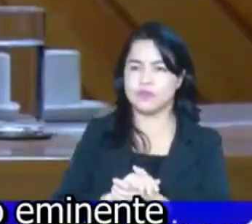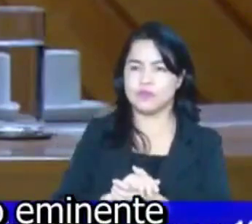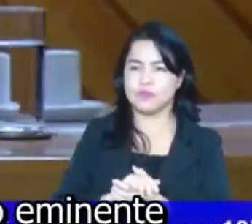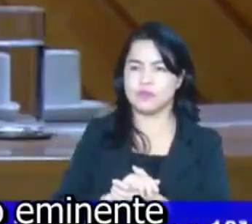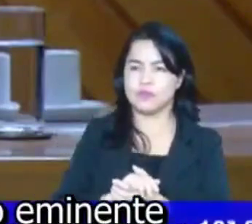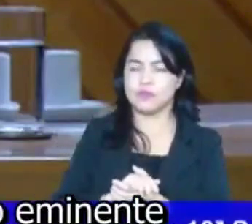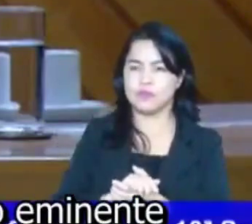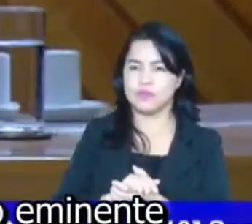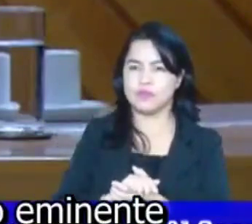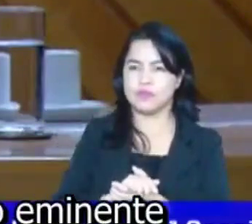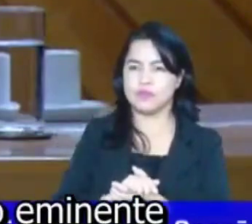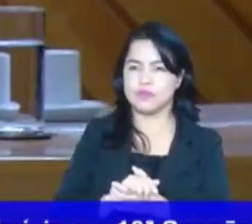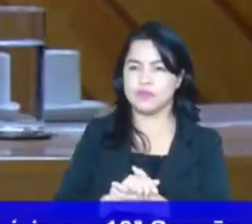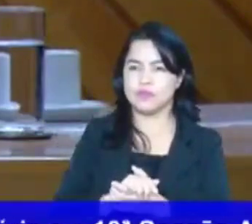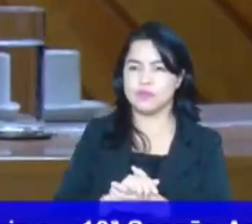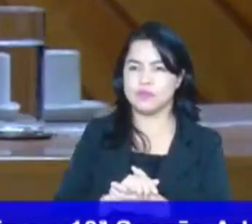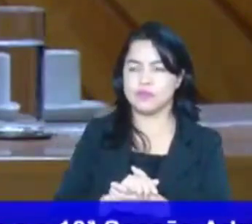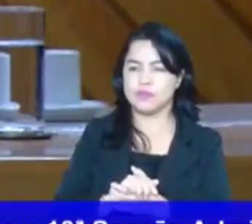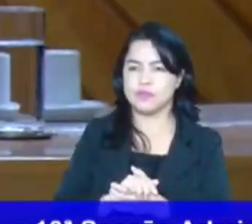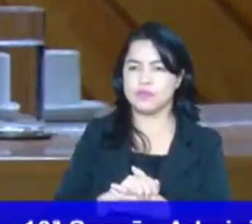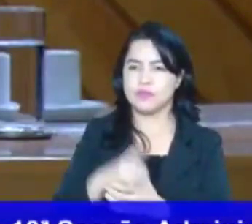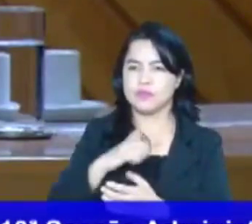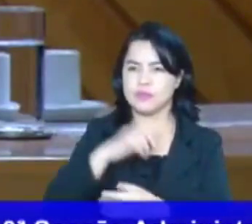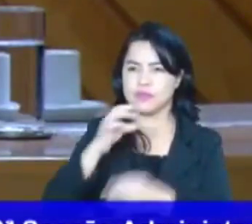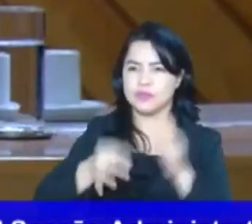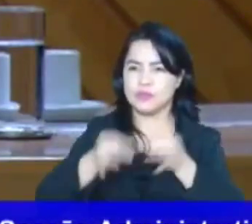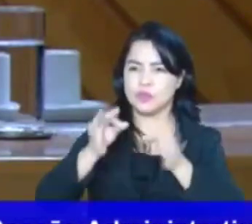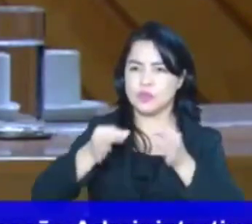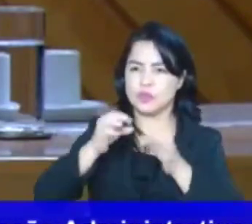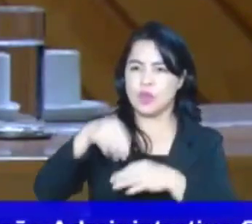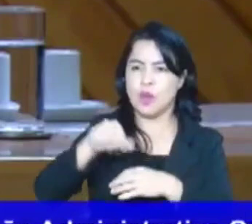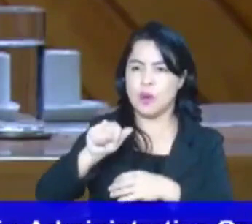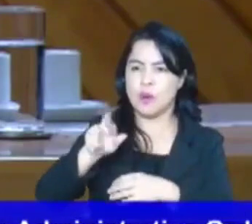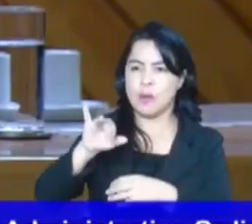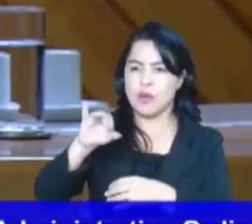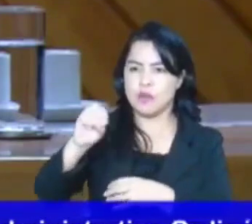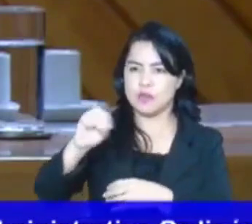proferido pelo eminente juiz Mário Júnior,